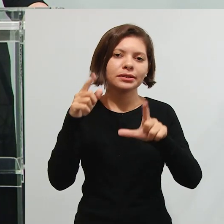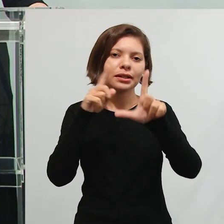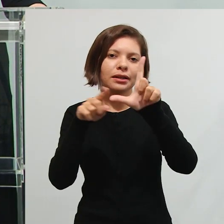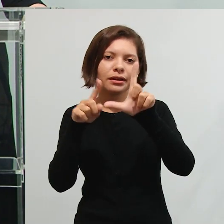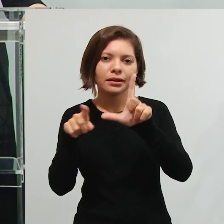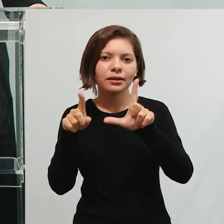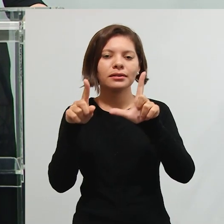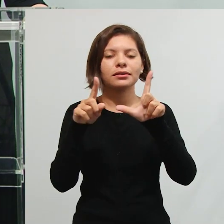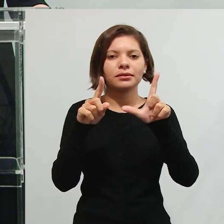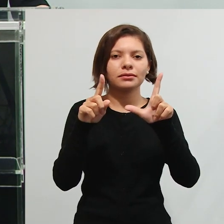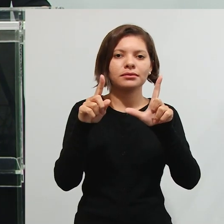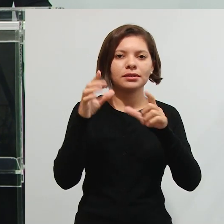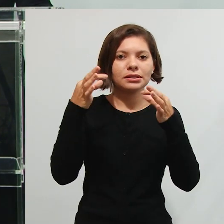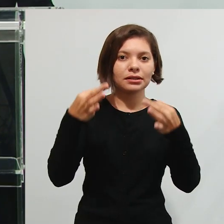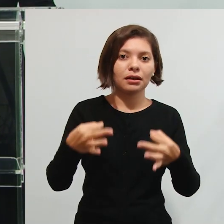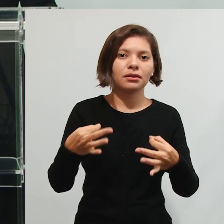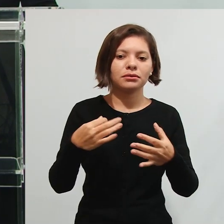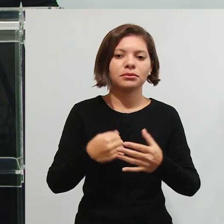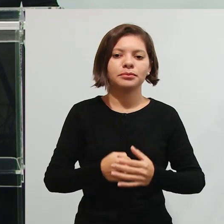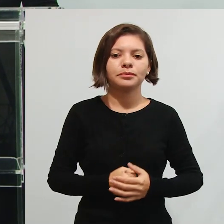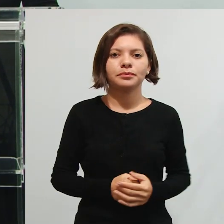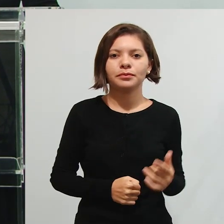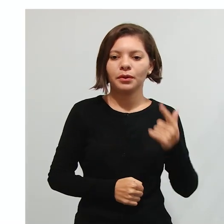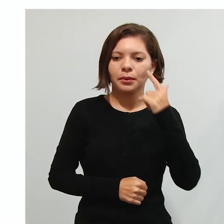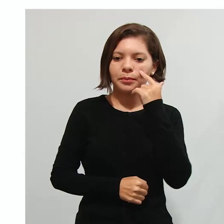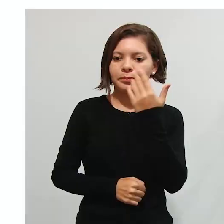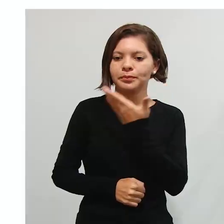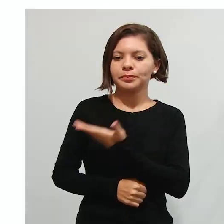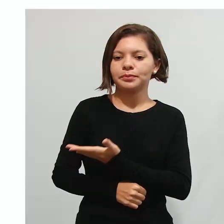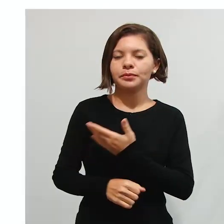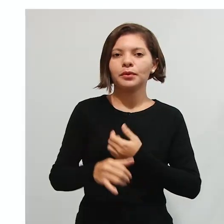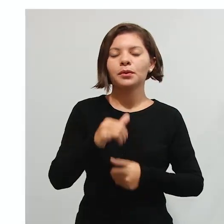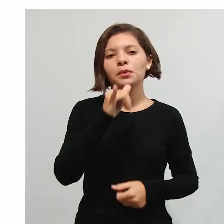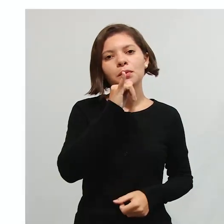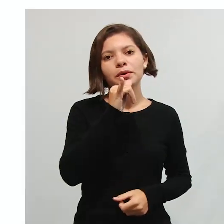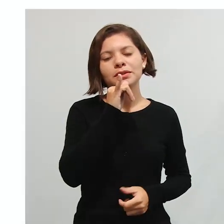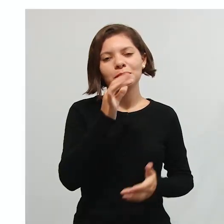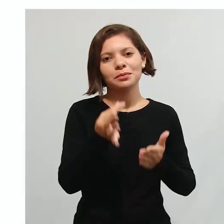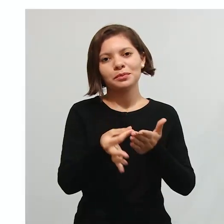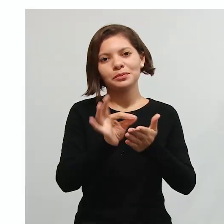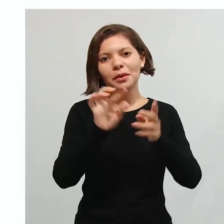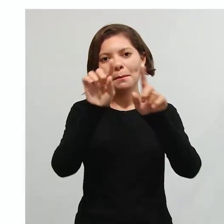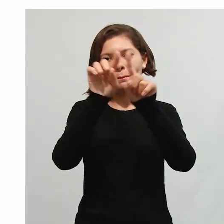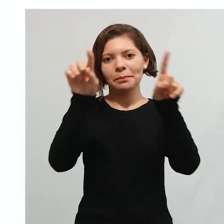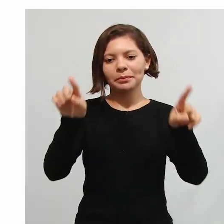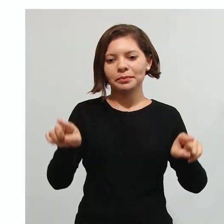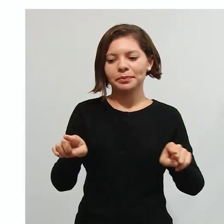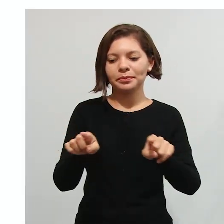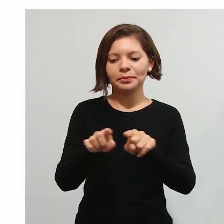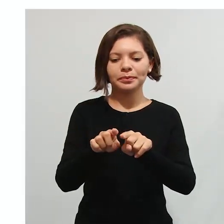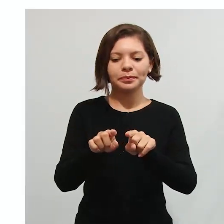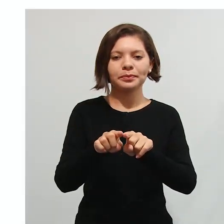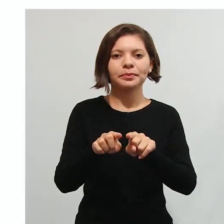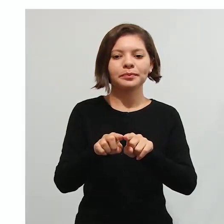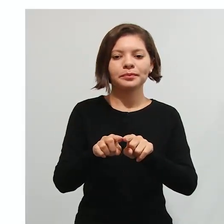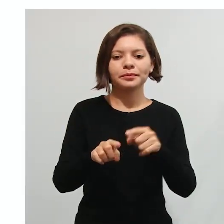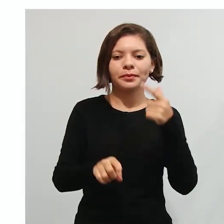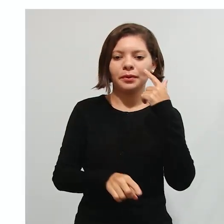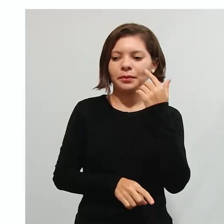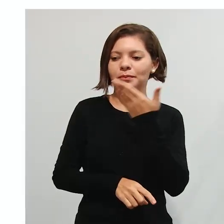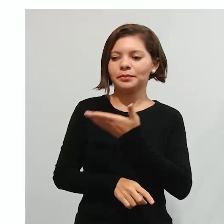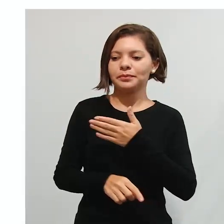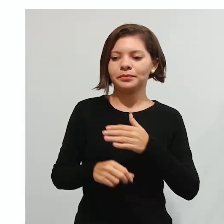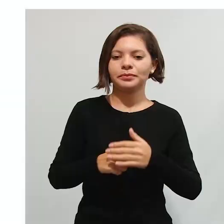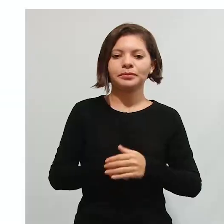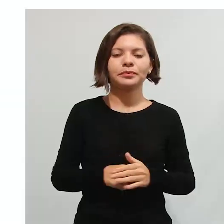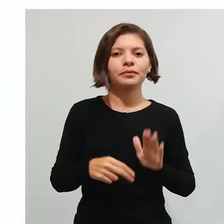tem que ter o tamanho de fonte certo e tudo mais então aqui só H um exemplo aqui de uma página né com